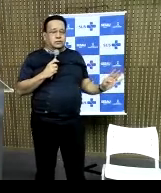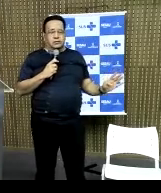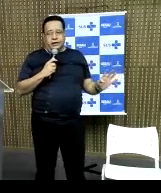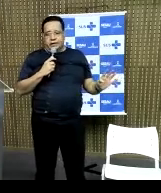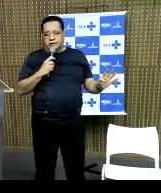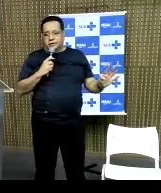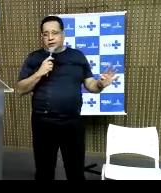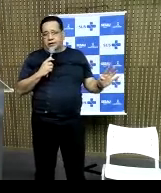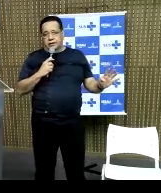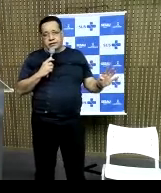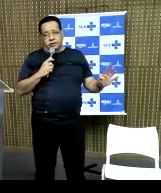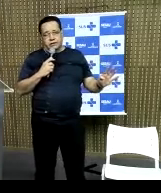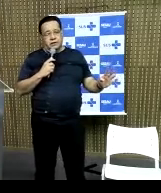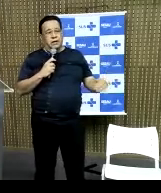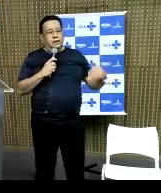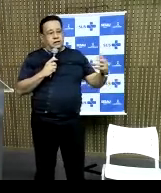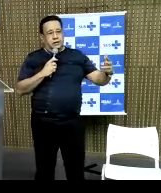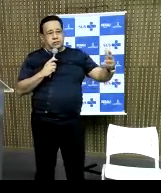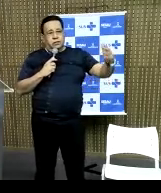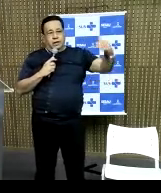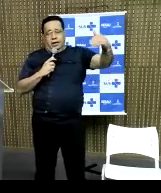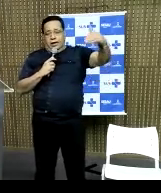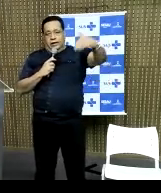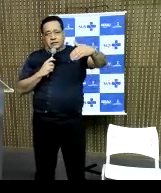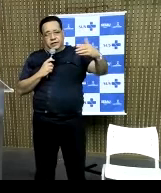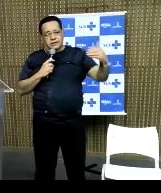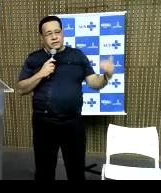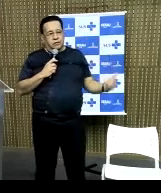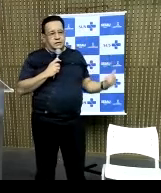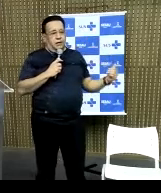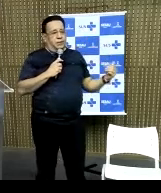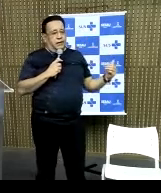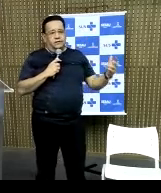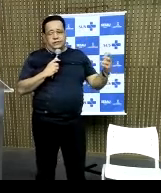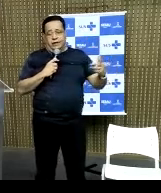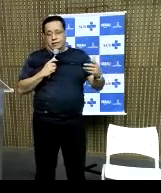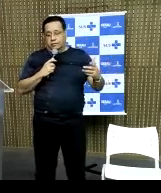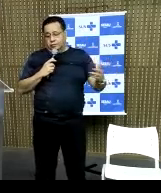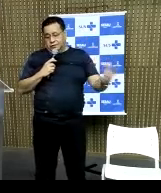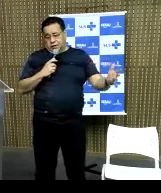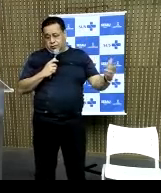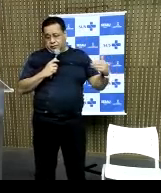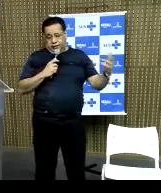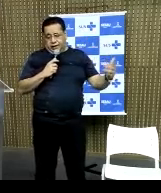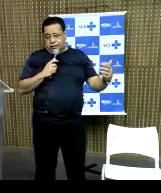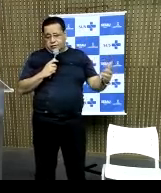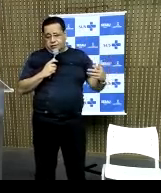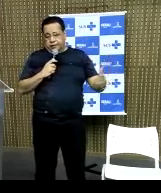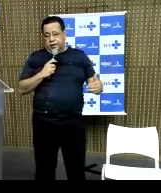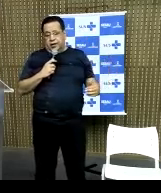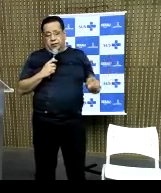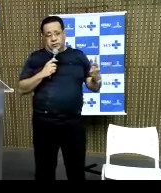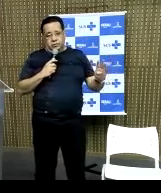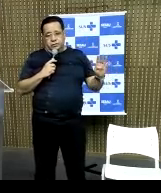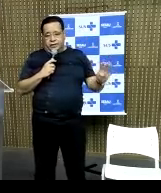nós estamos com três seguranças. E tanto que eles fazem a segurança na parte sábados, feriados,